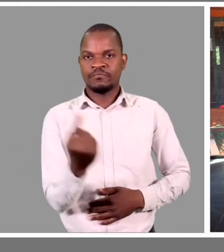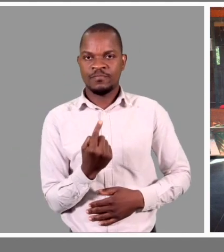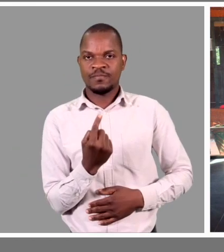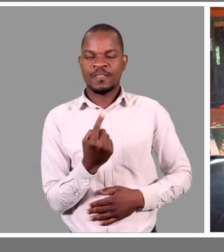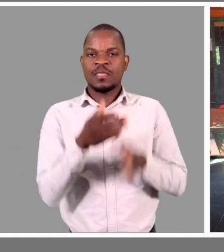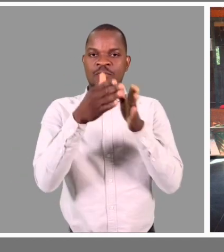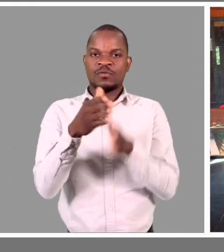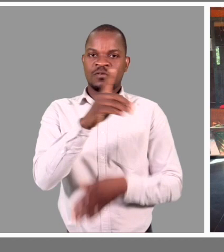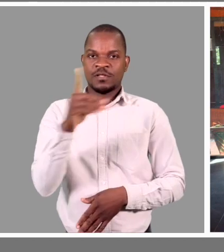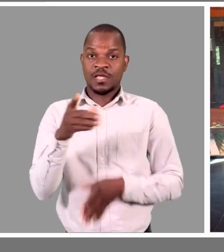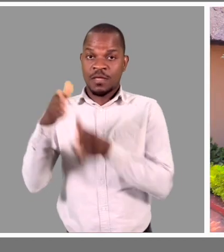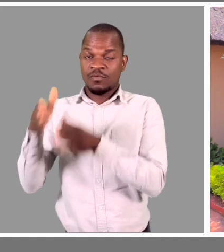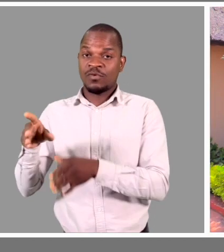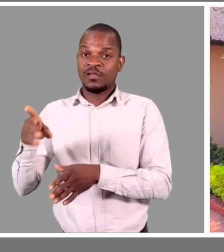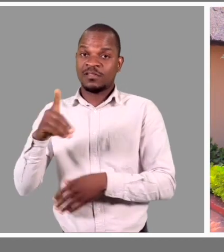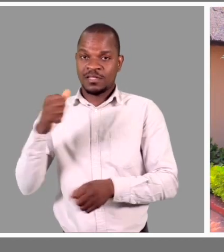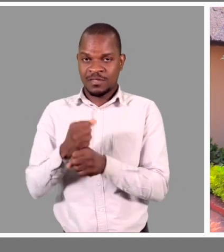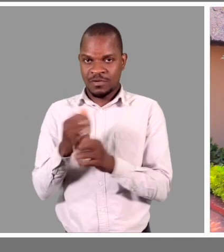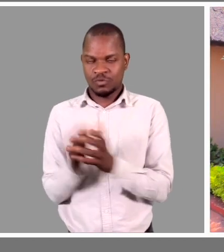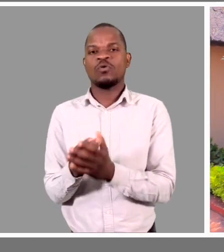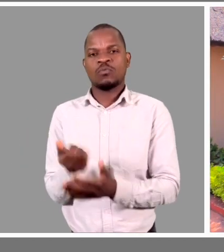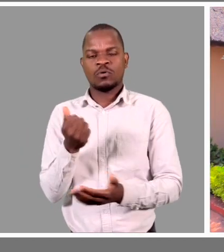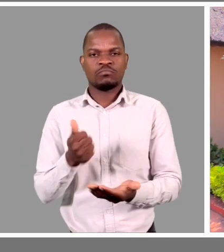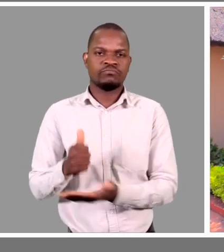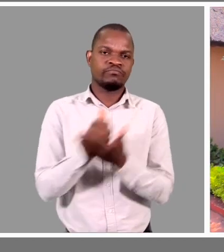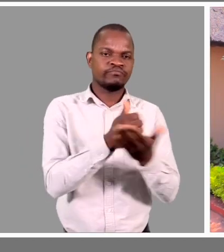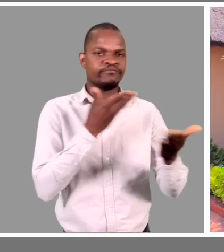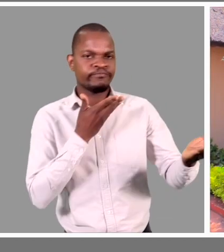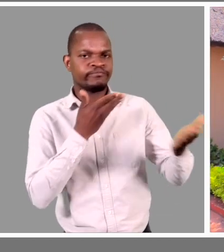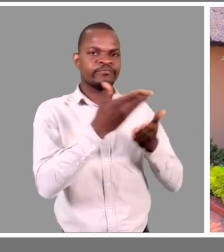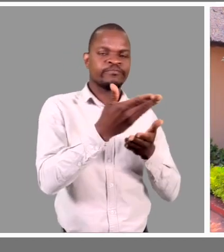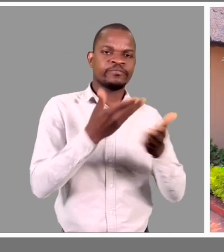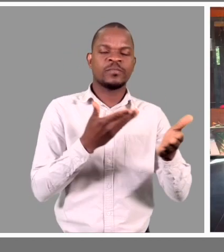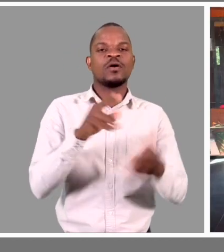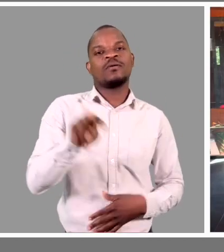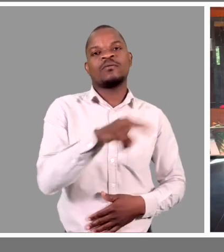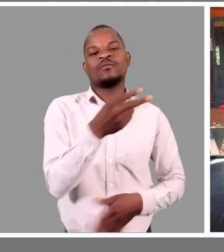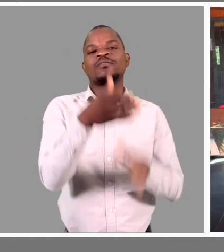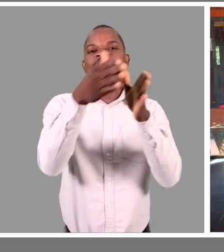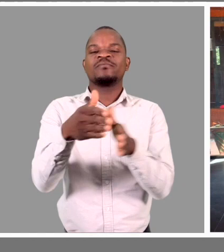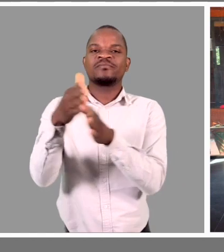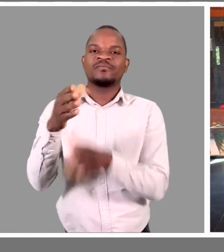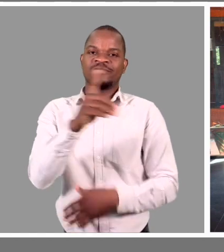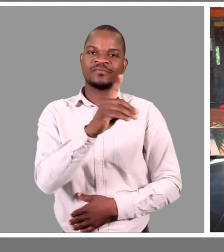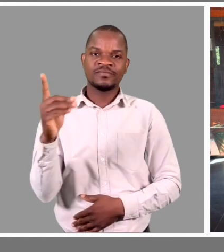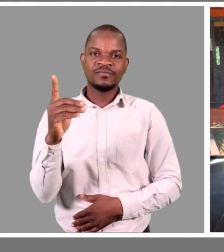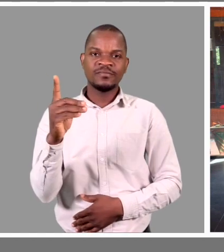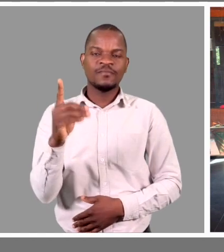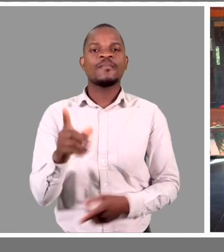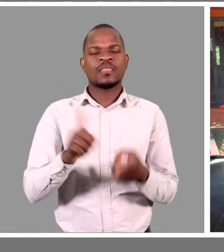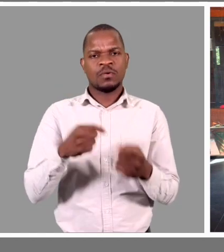deficiência, essa pessoa poderia nos ajudar a comunicar com essas pessoas deficientes